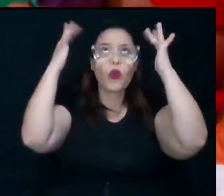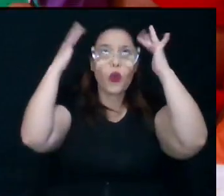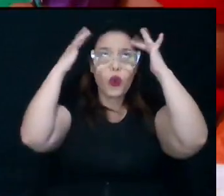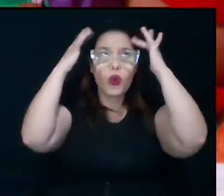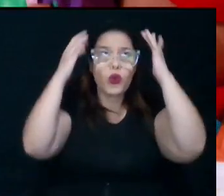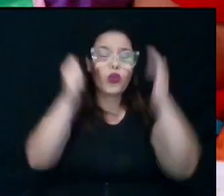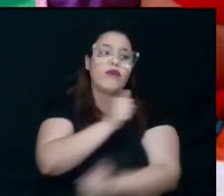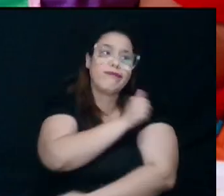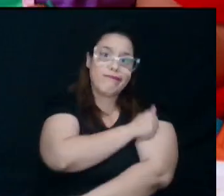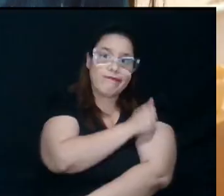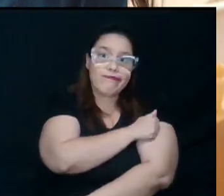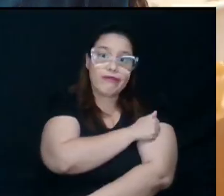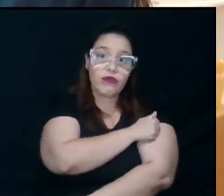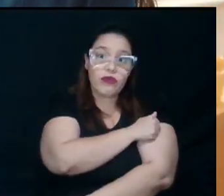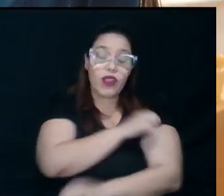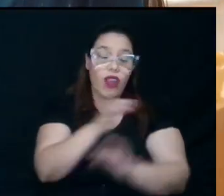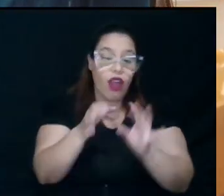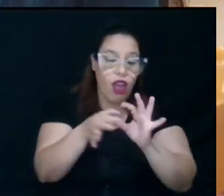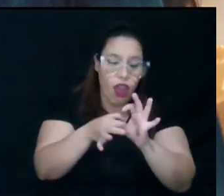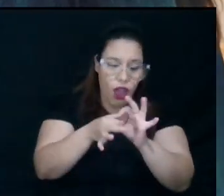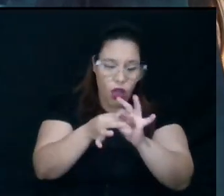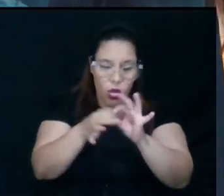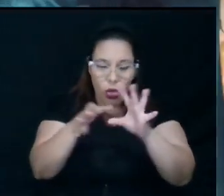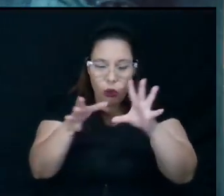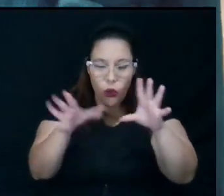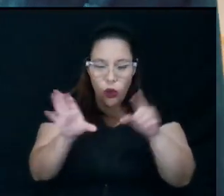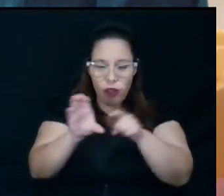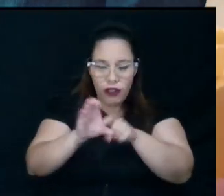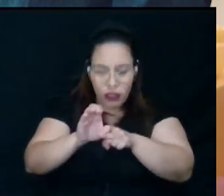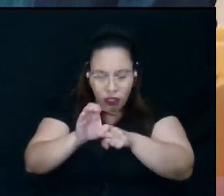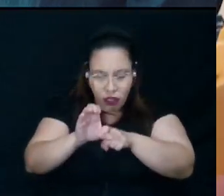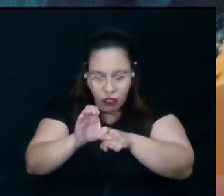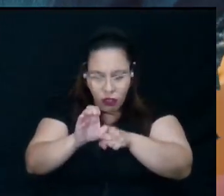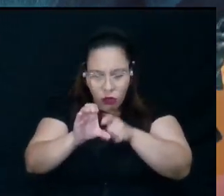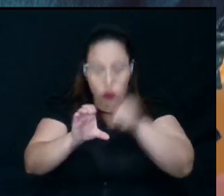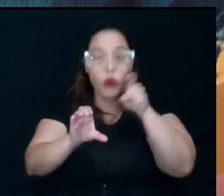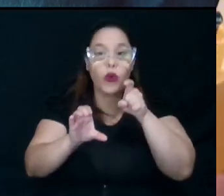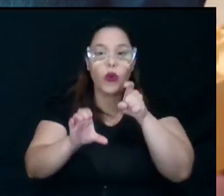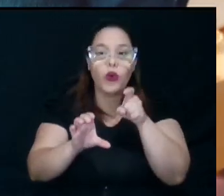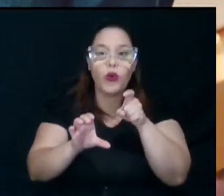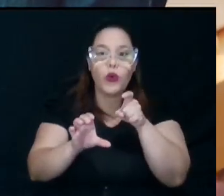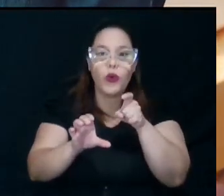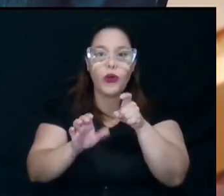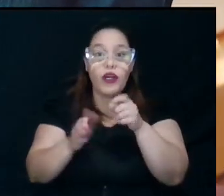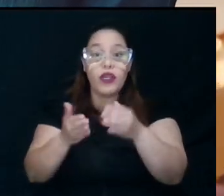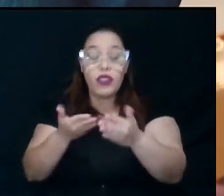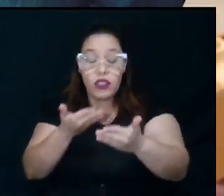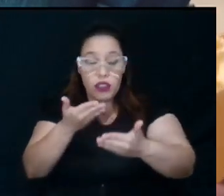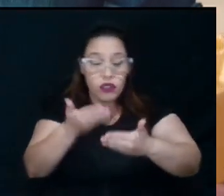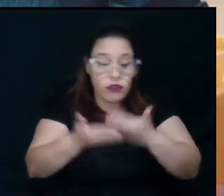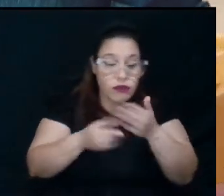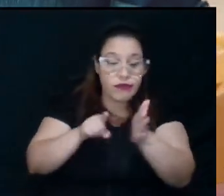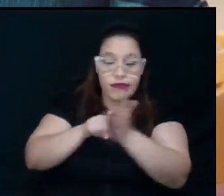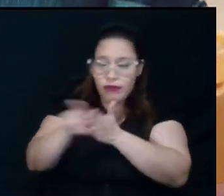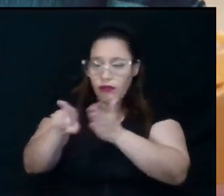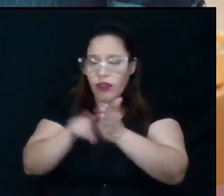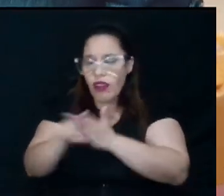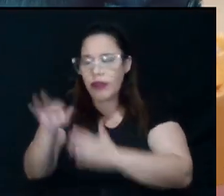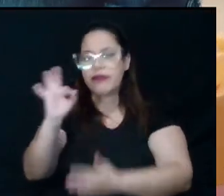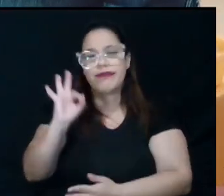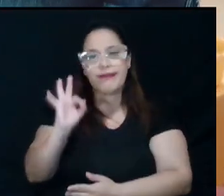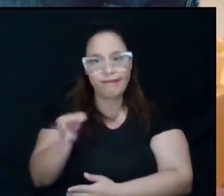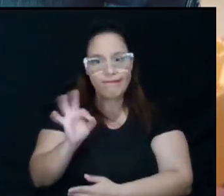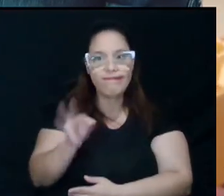autonomia para o aluno, deixar com que ele participe mais, sabendo fazer as perguntas certas. Então, se nós,